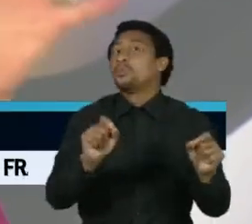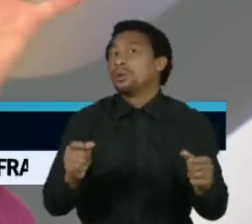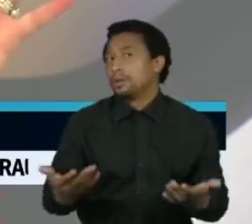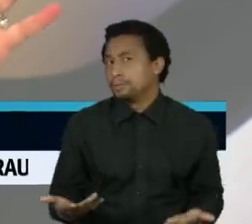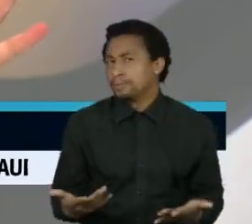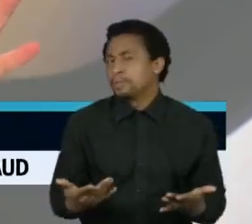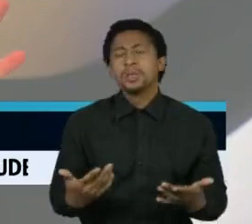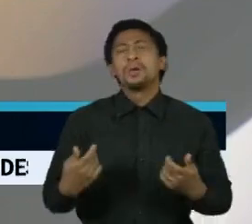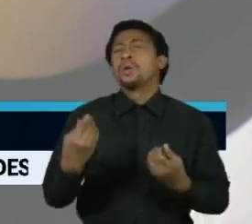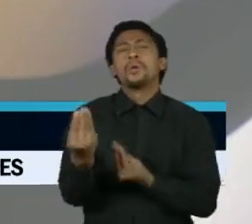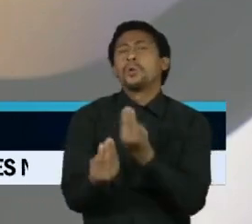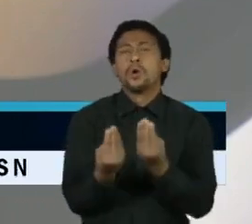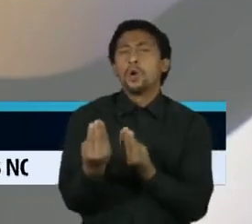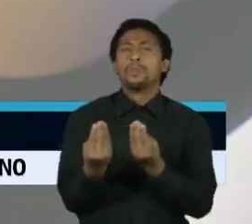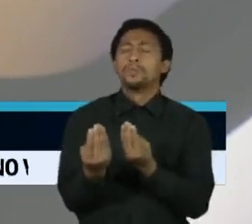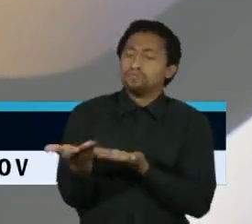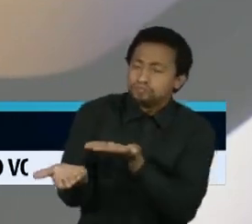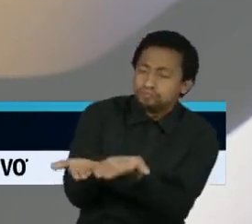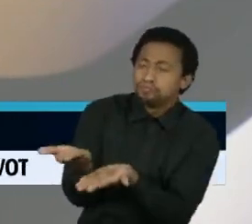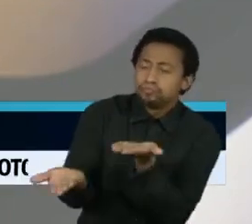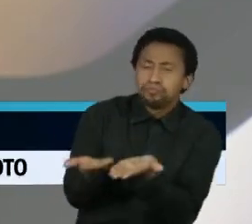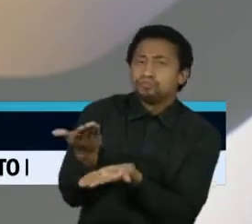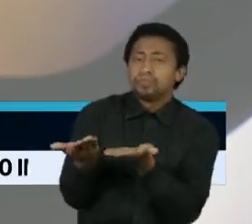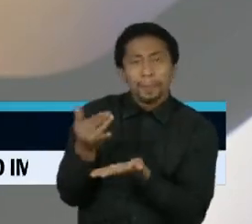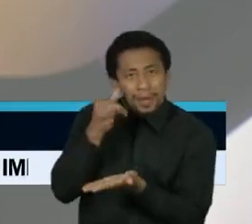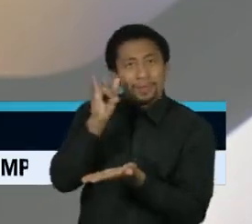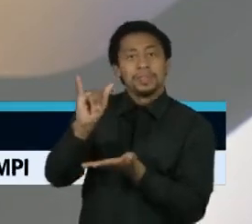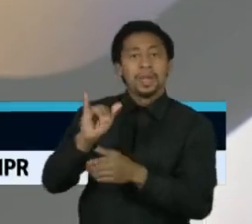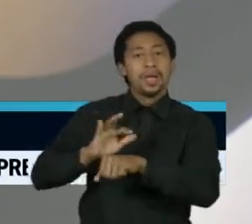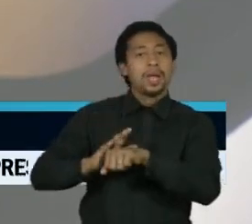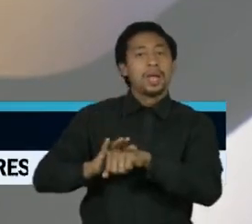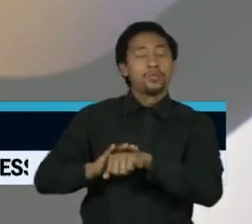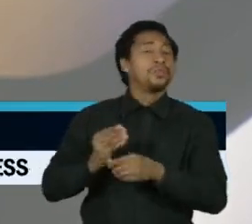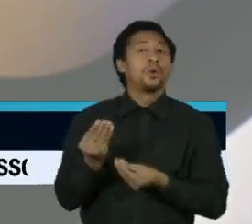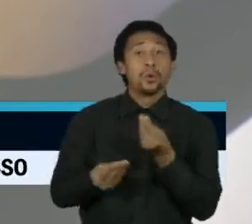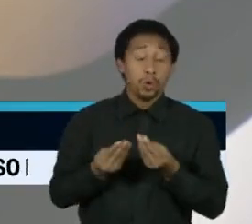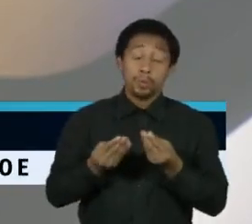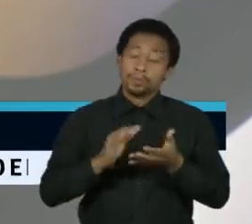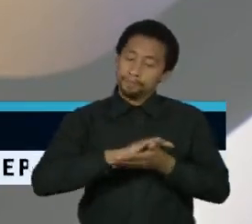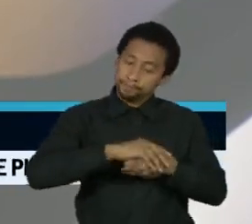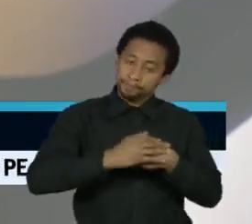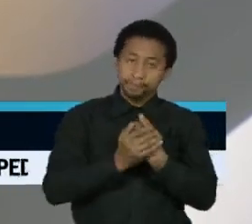que funciona para qualquer uma dessas doenças higiene das mãos ventilação do ambiente e assim